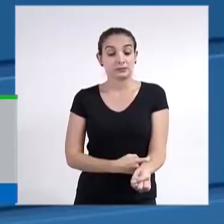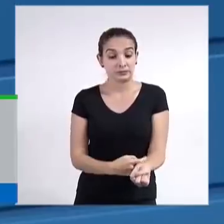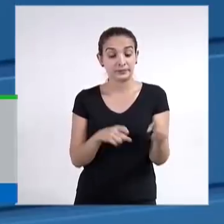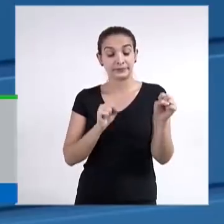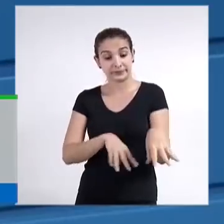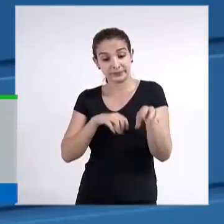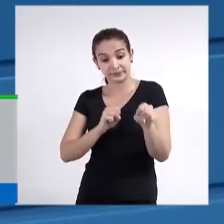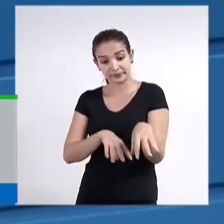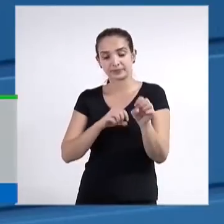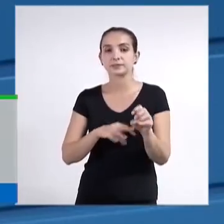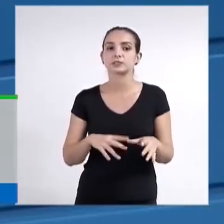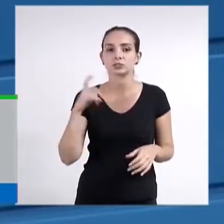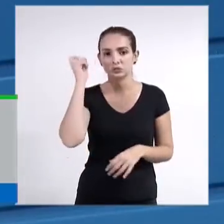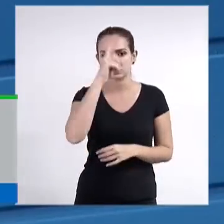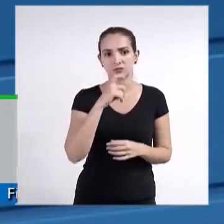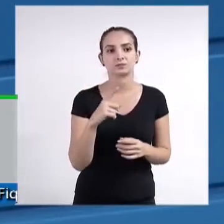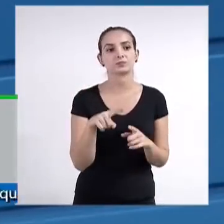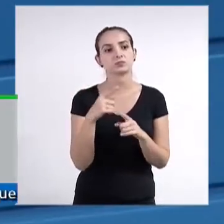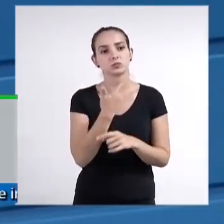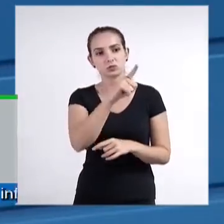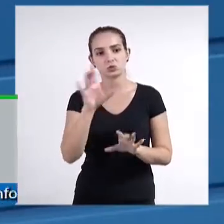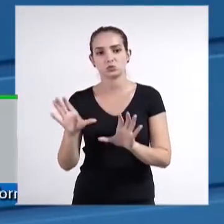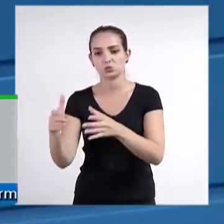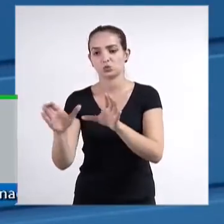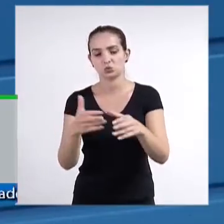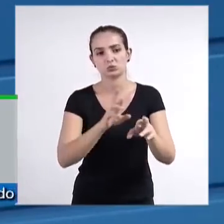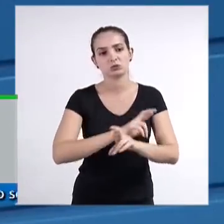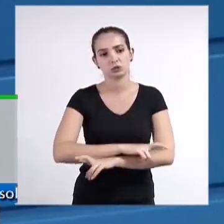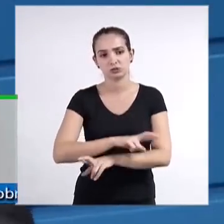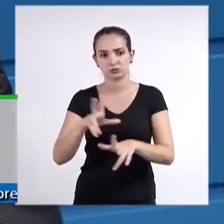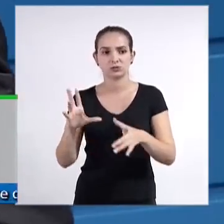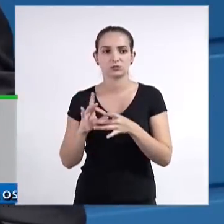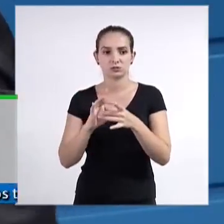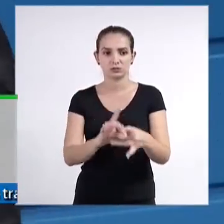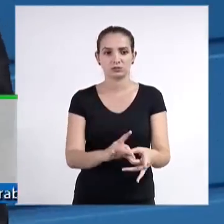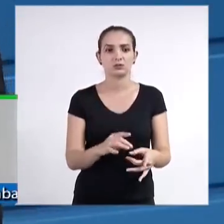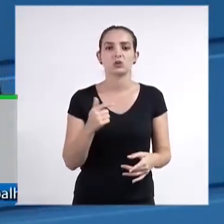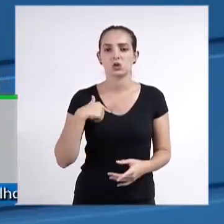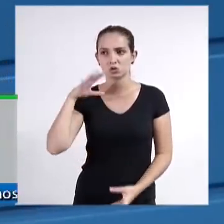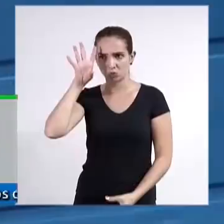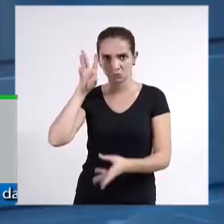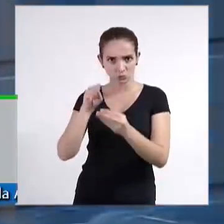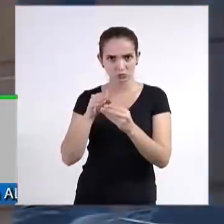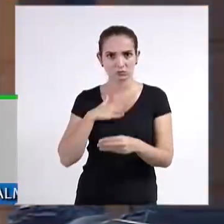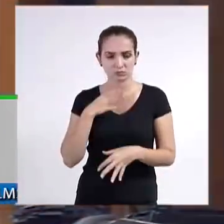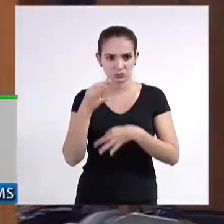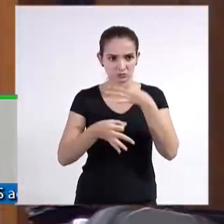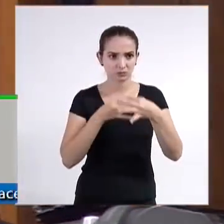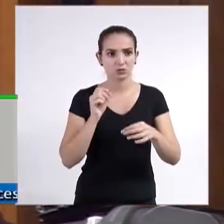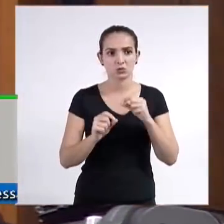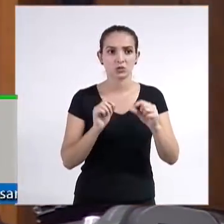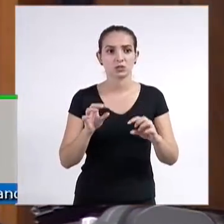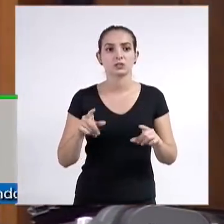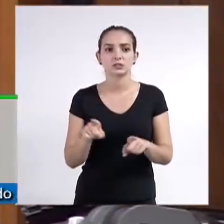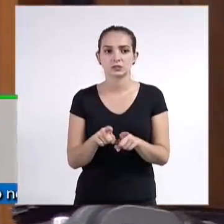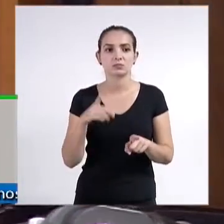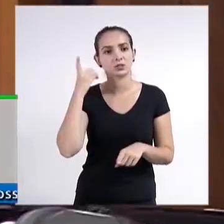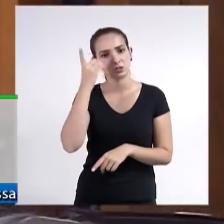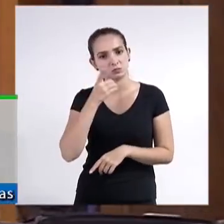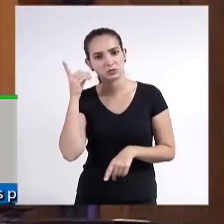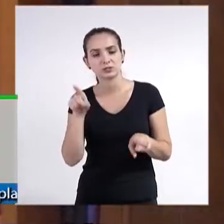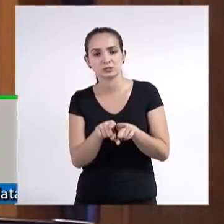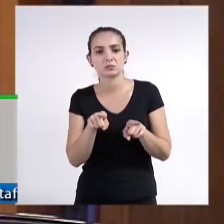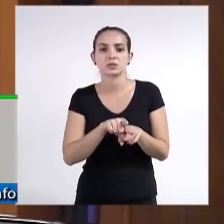com outras categorias. Portanto, o que a gente espera, e já concluo a parte do deputado Cabalmi, é que tanto os deputados quanto